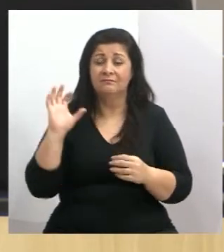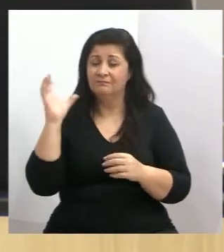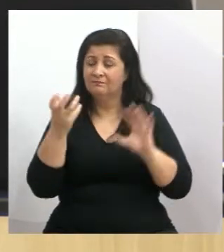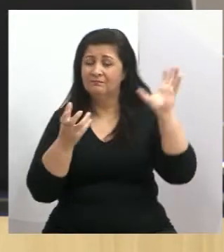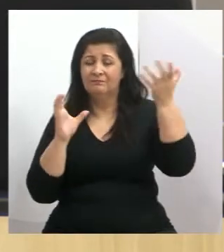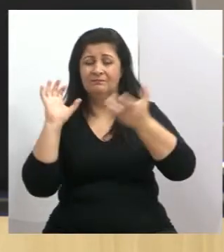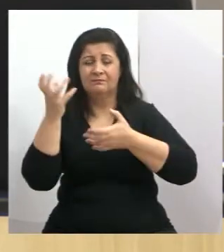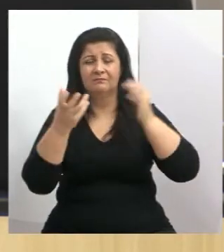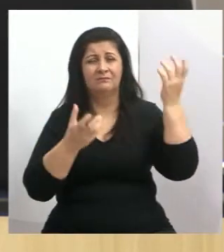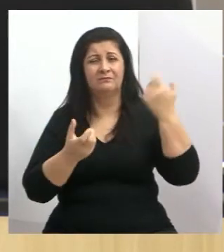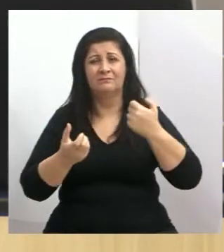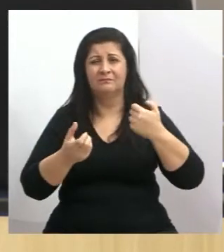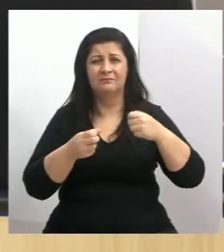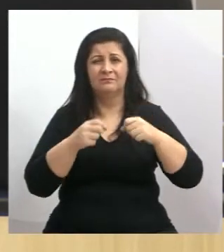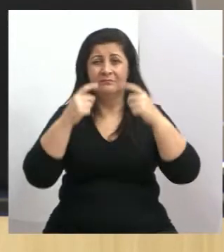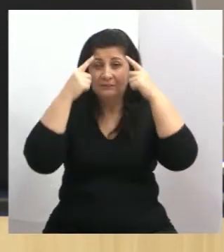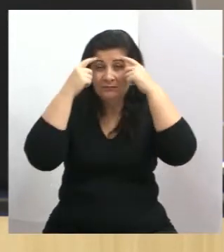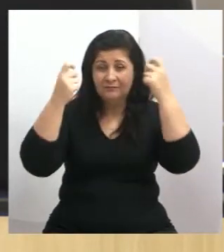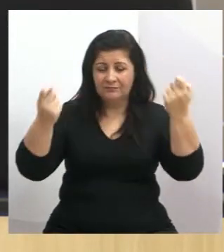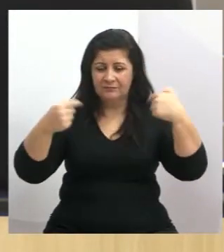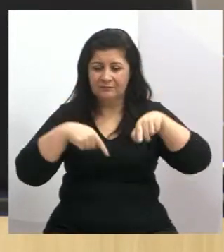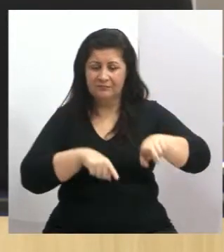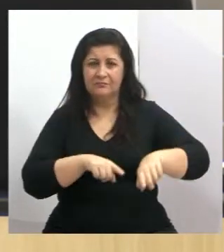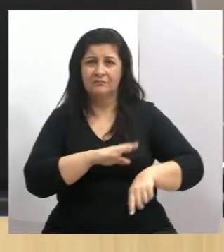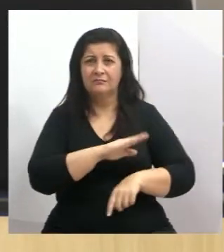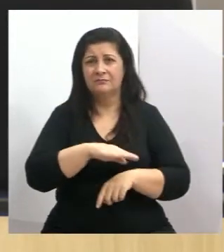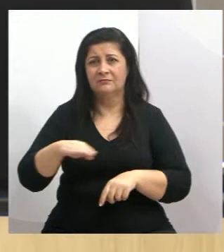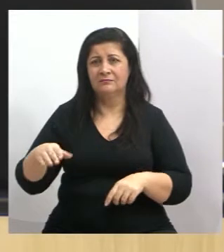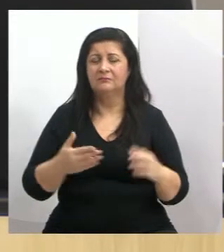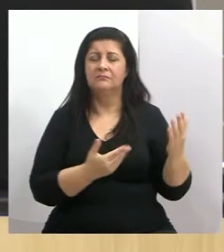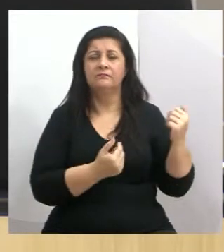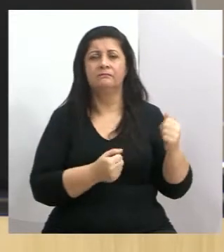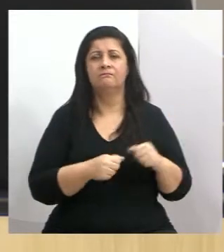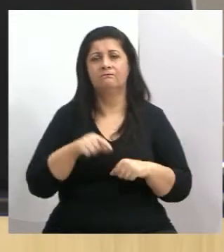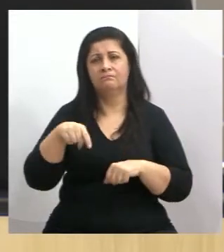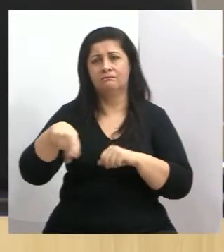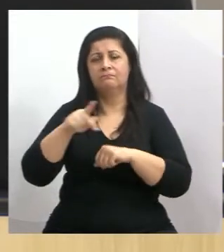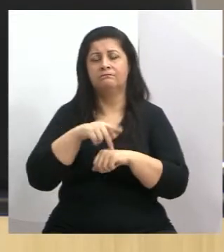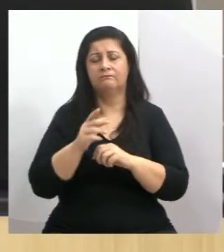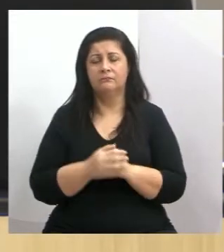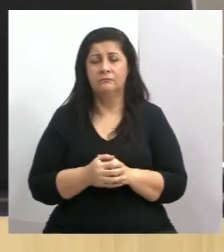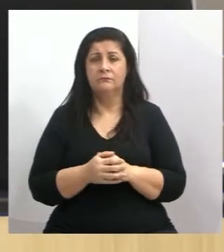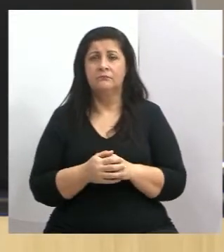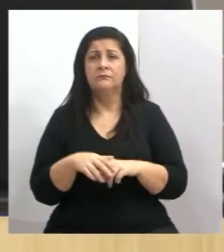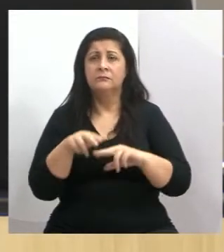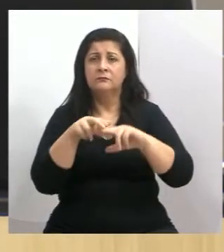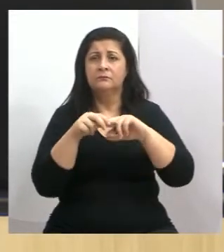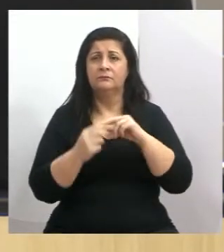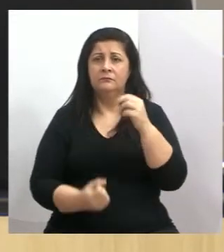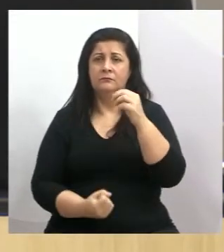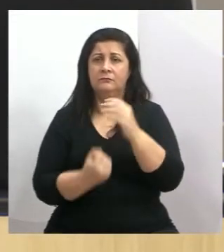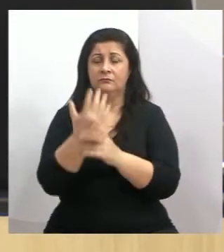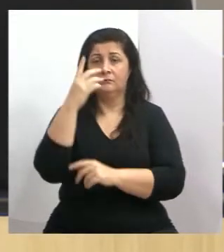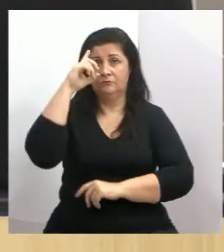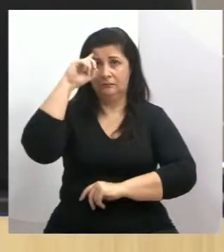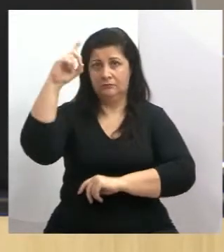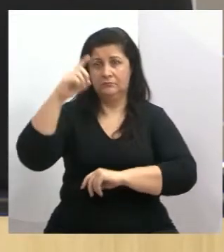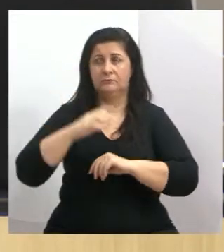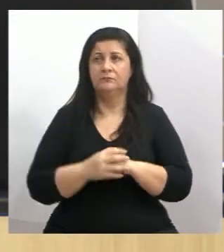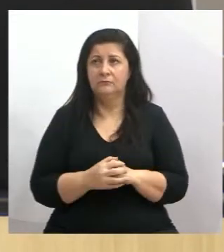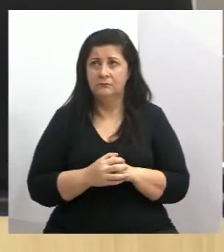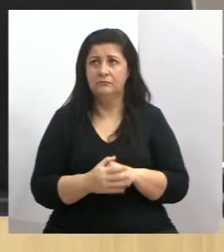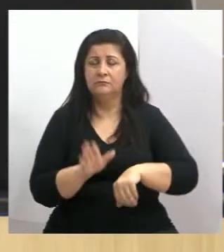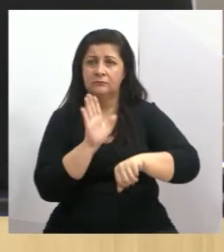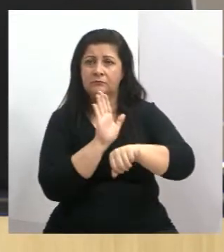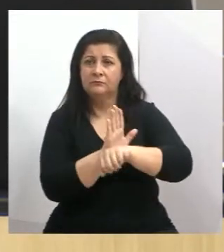violência sexual cometida para as crianças e adolescentes no país por isso foi criado essa data com